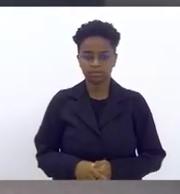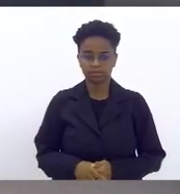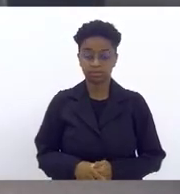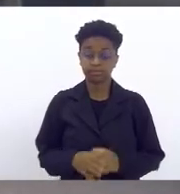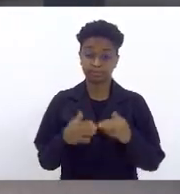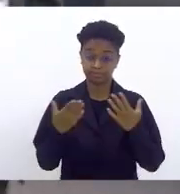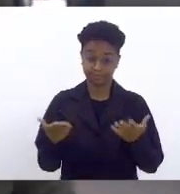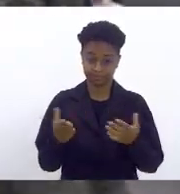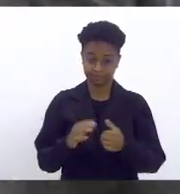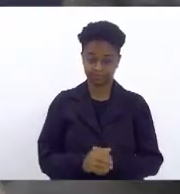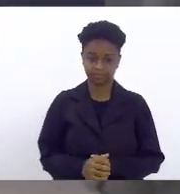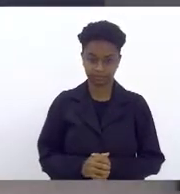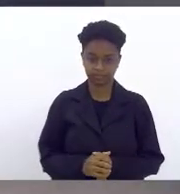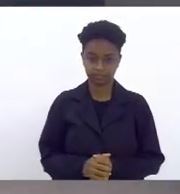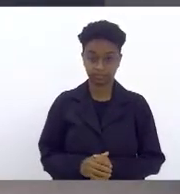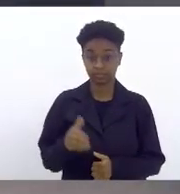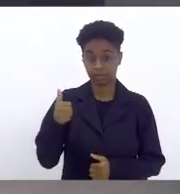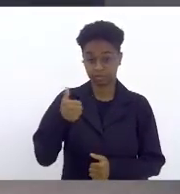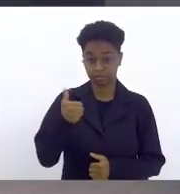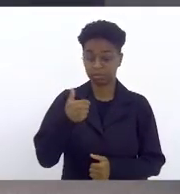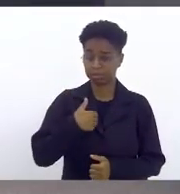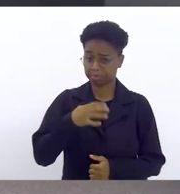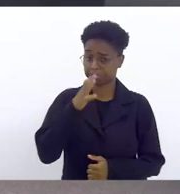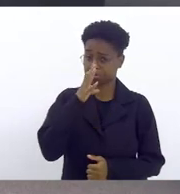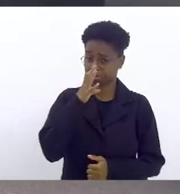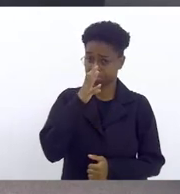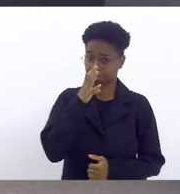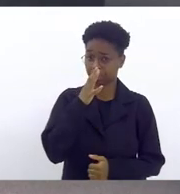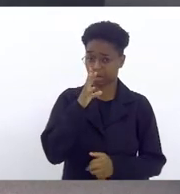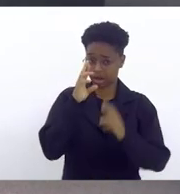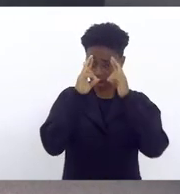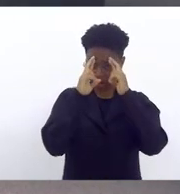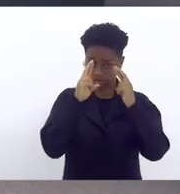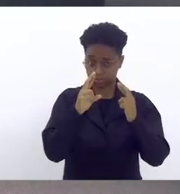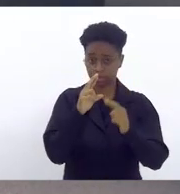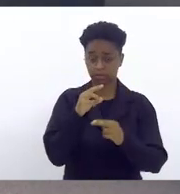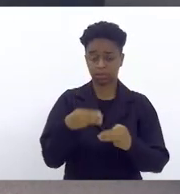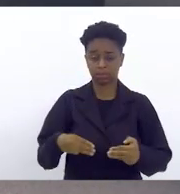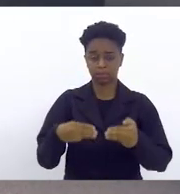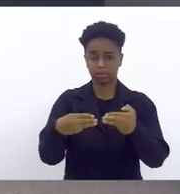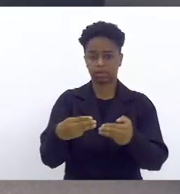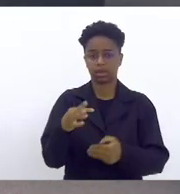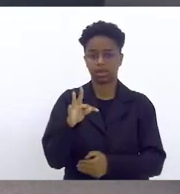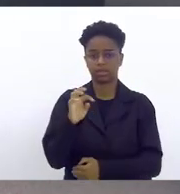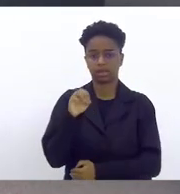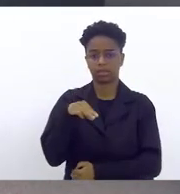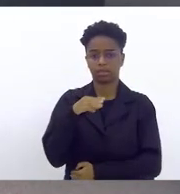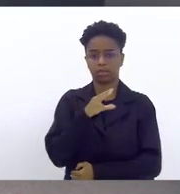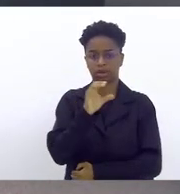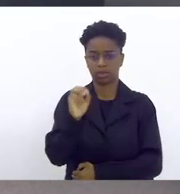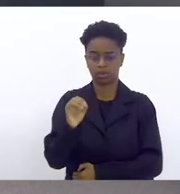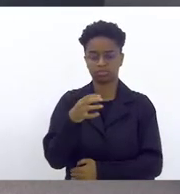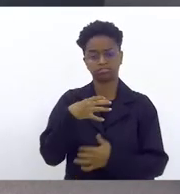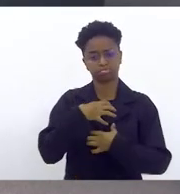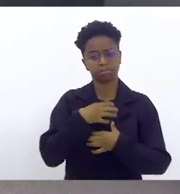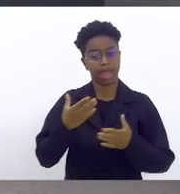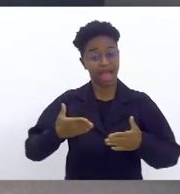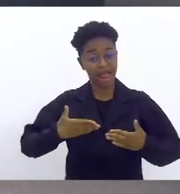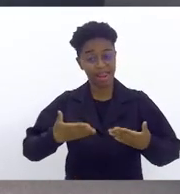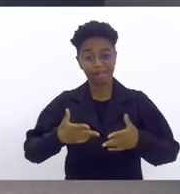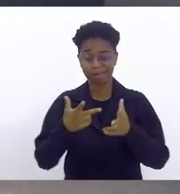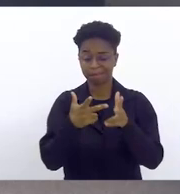bom meu lugar minha admiração a respeito pelo Ministério uma alegria tá aqui para vê-lo falar